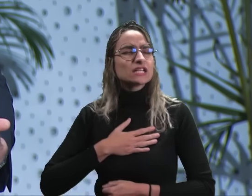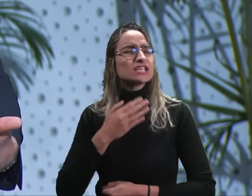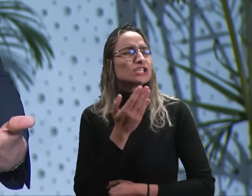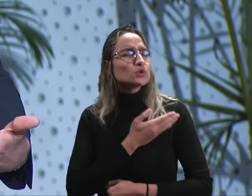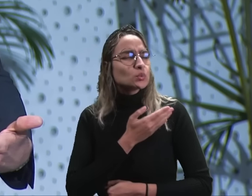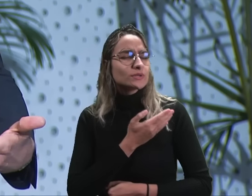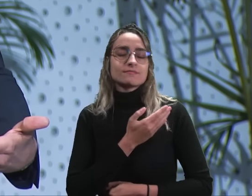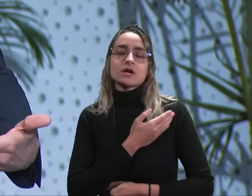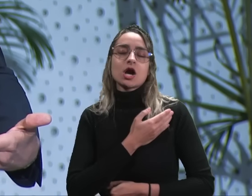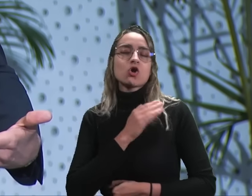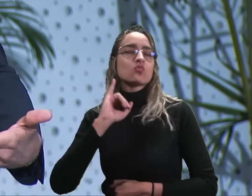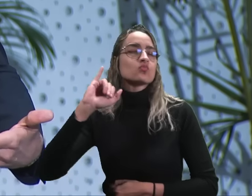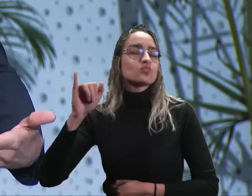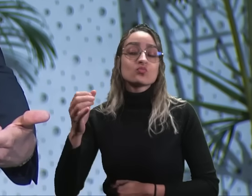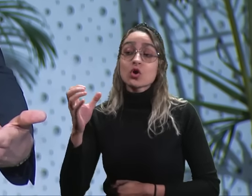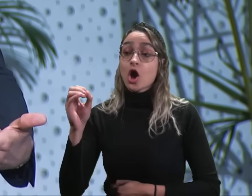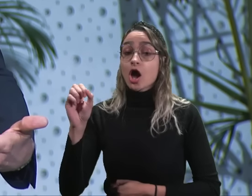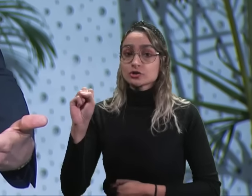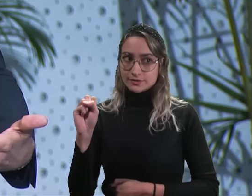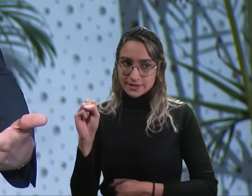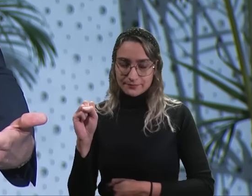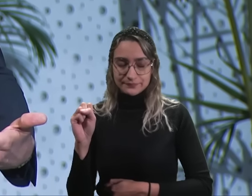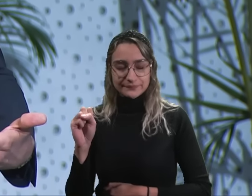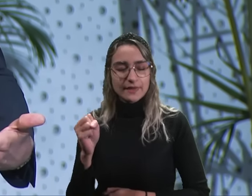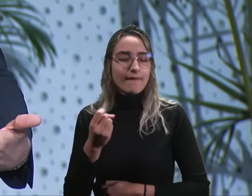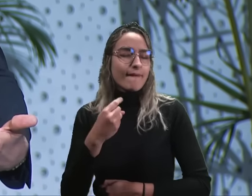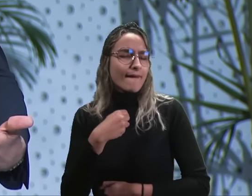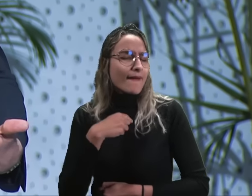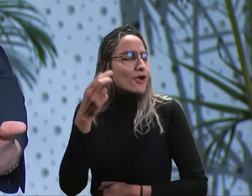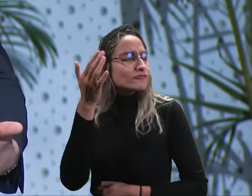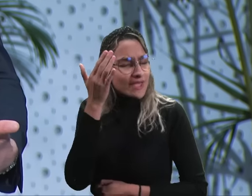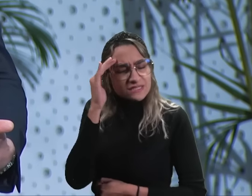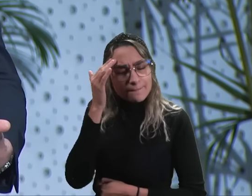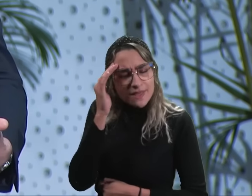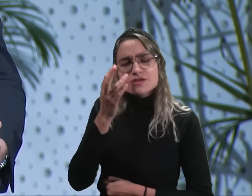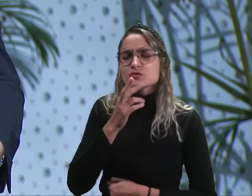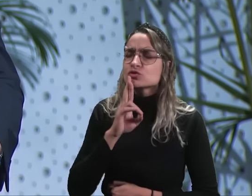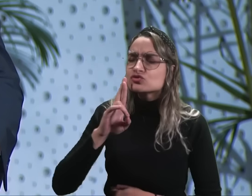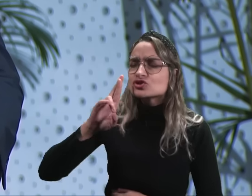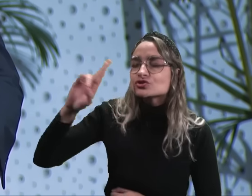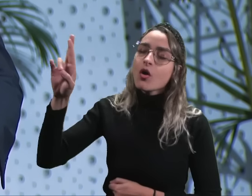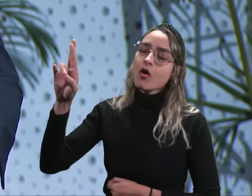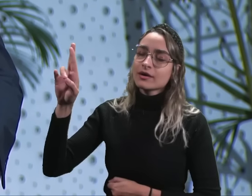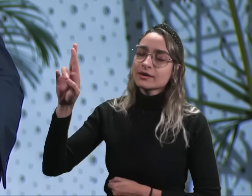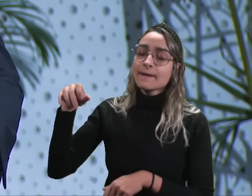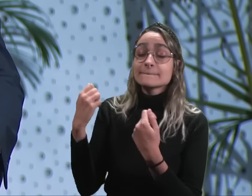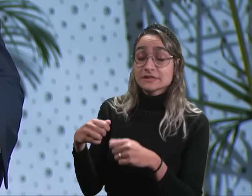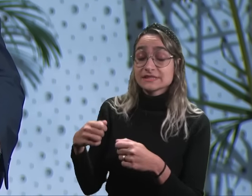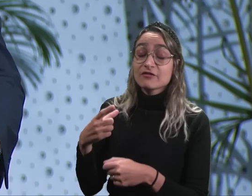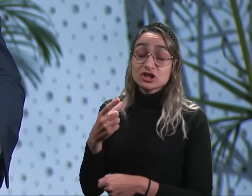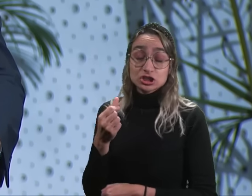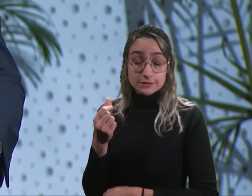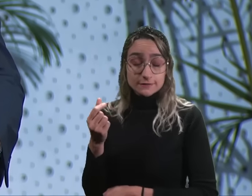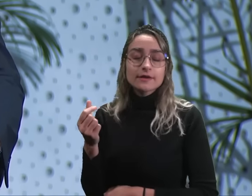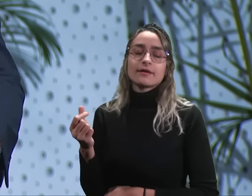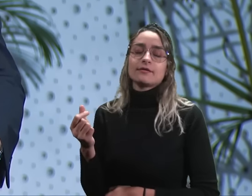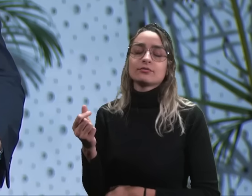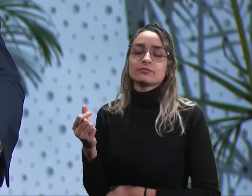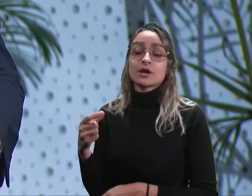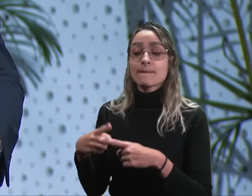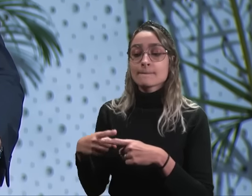dinheiro para o irmão que o senhor disse que o irmão estaria a passar necessidades e segue aqui a ajuda e ele